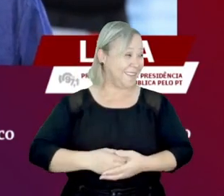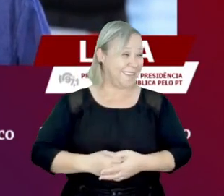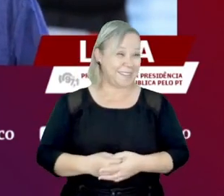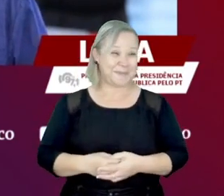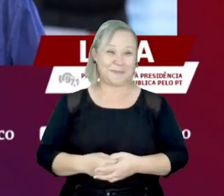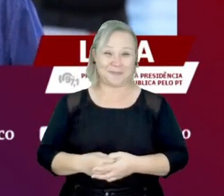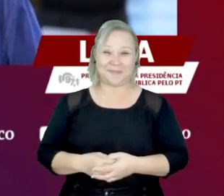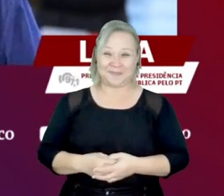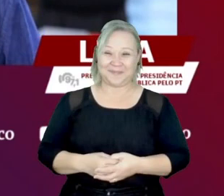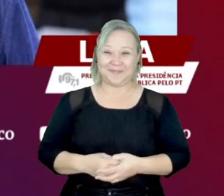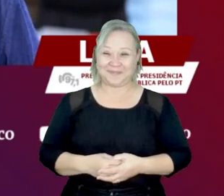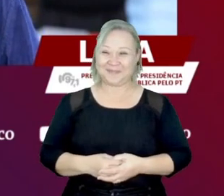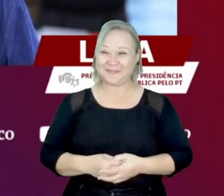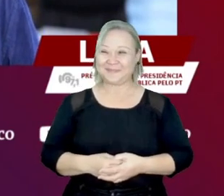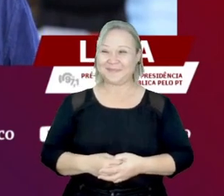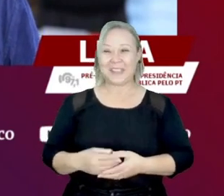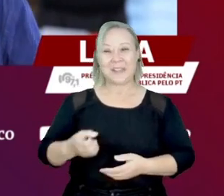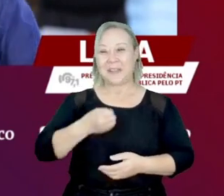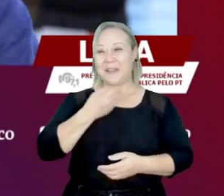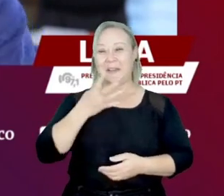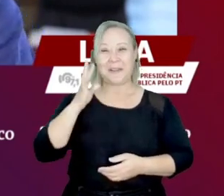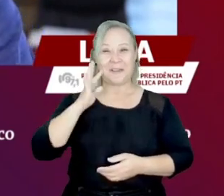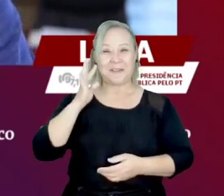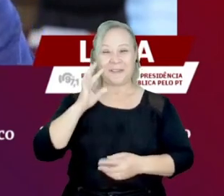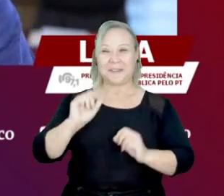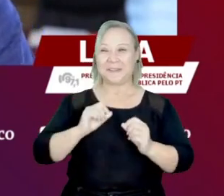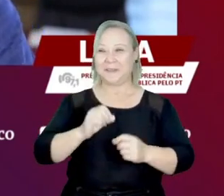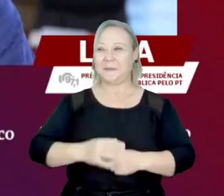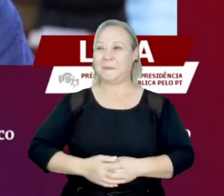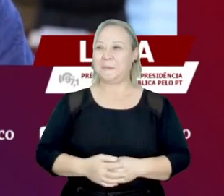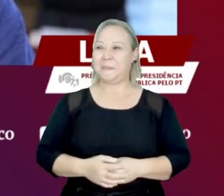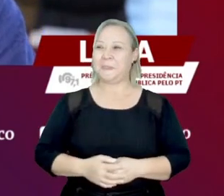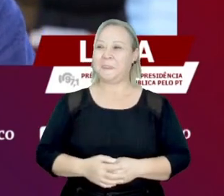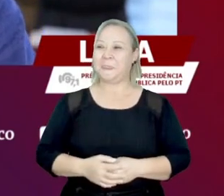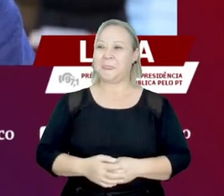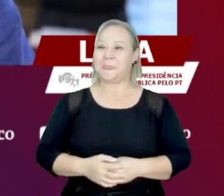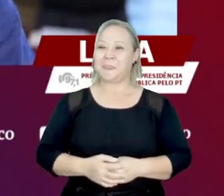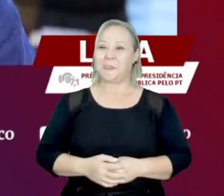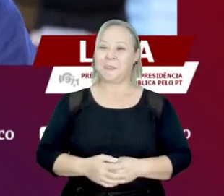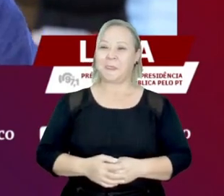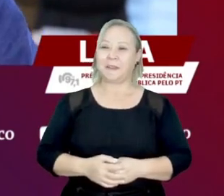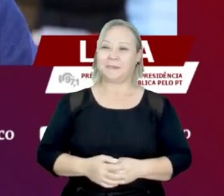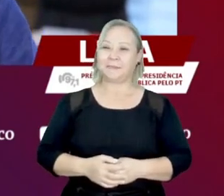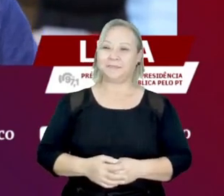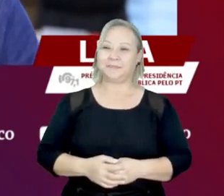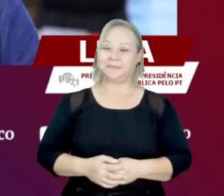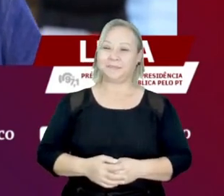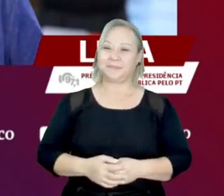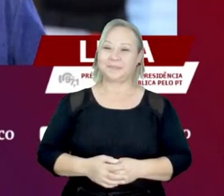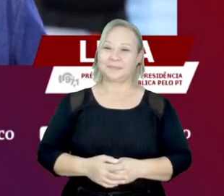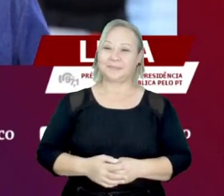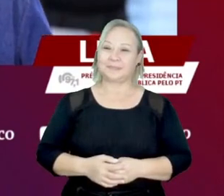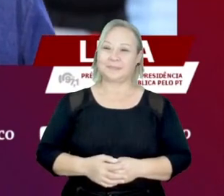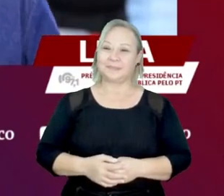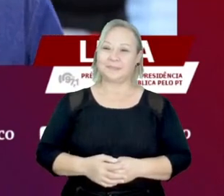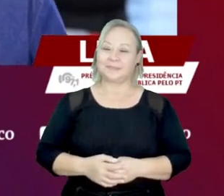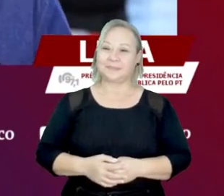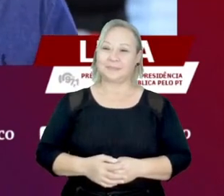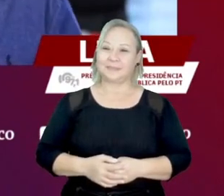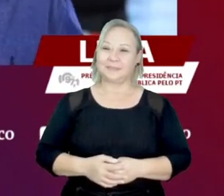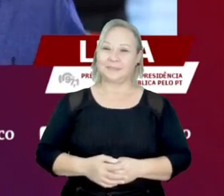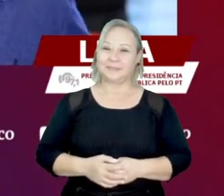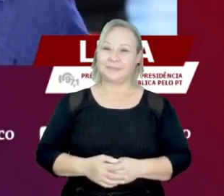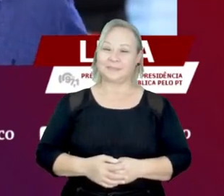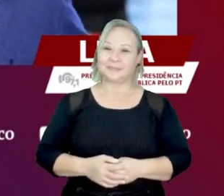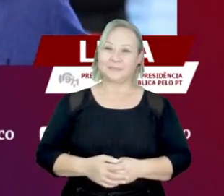23 aninhos. Aproveitar um pouquinho a vida. Escreva uma cartinha e pare de falar no zap. Você é casado?